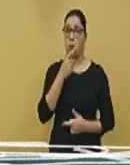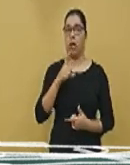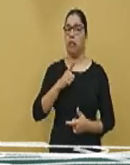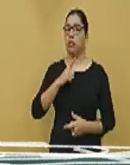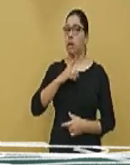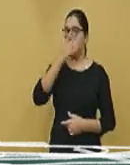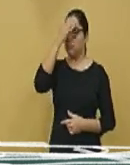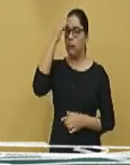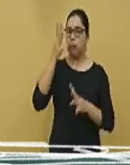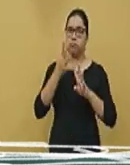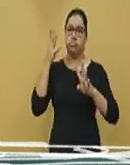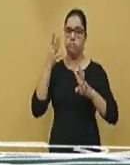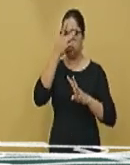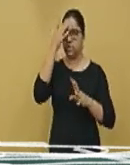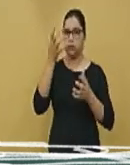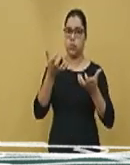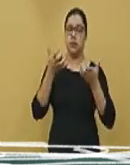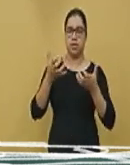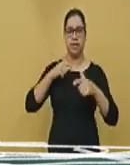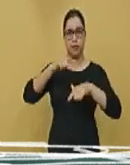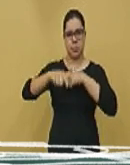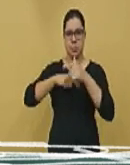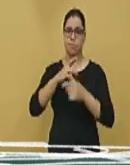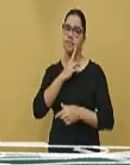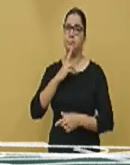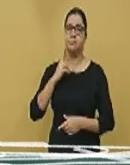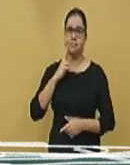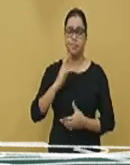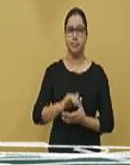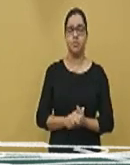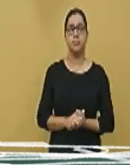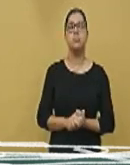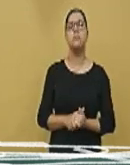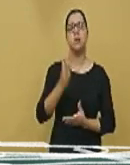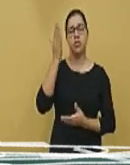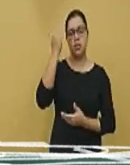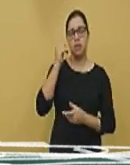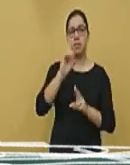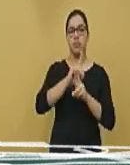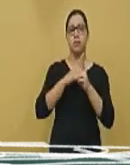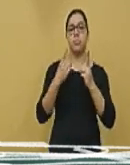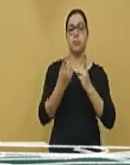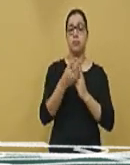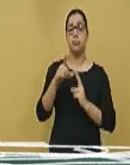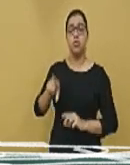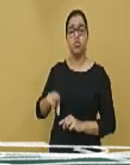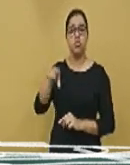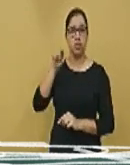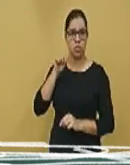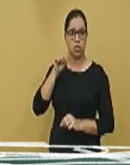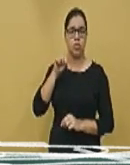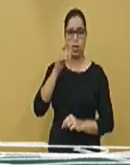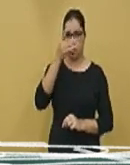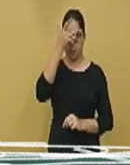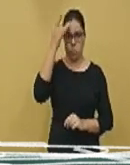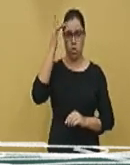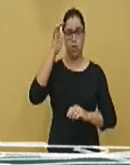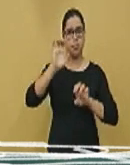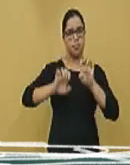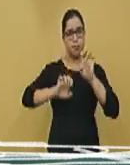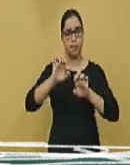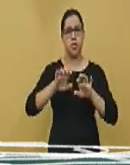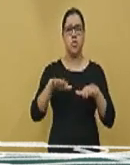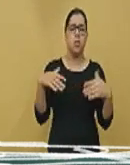E sabemos que a escolha também é pela universidade. Então, a minha pergunta é simples, é saber por